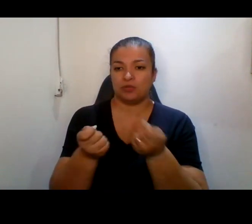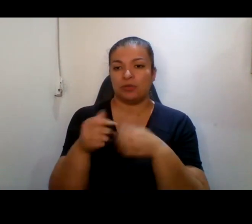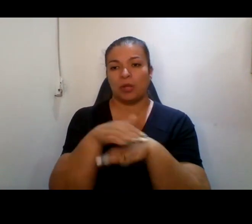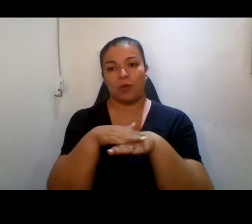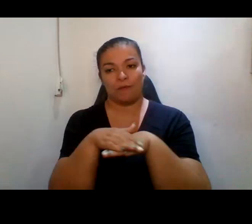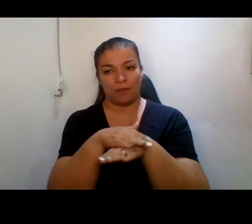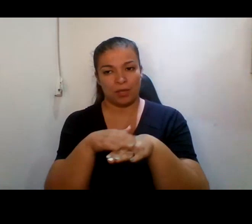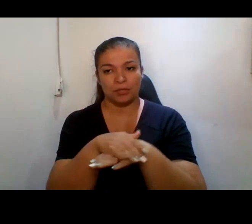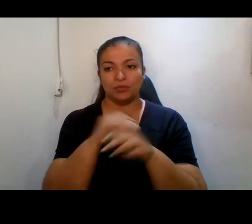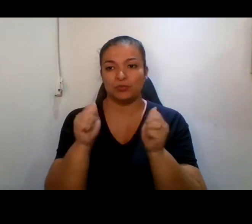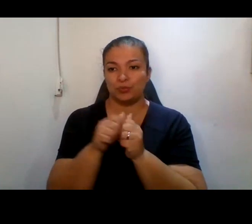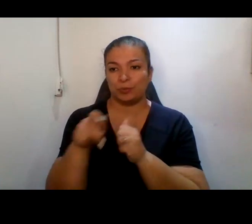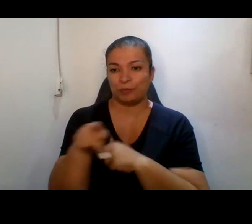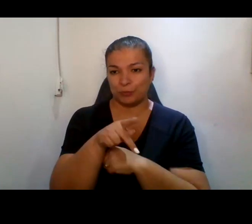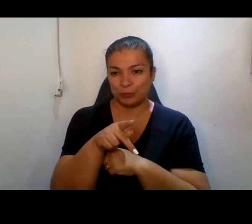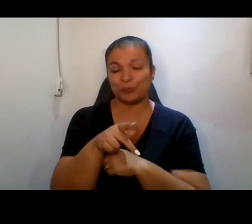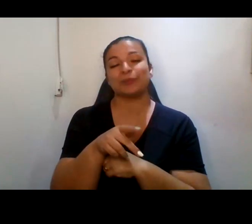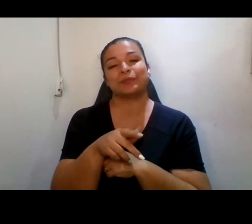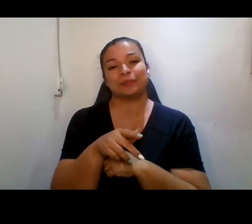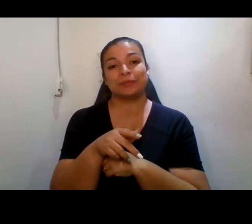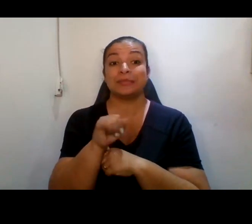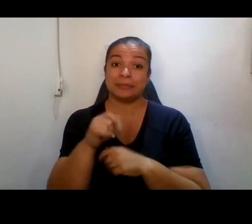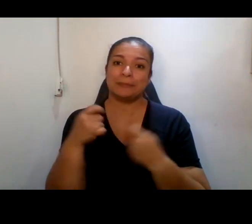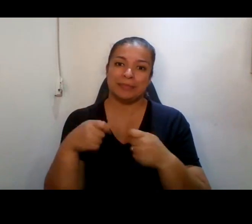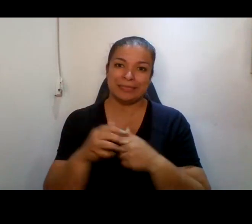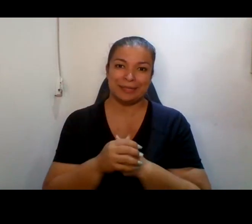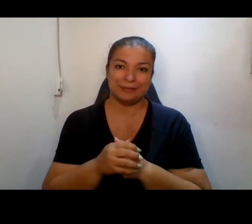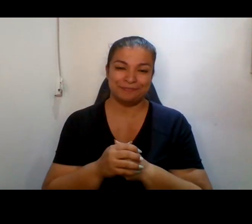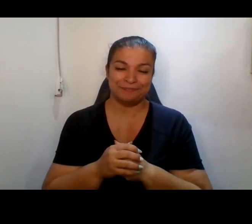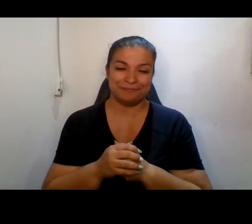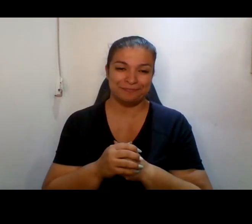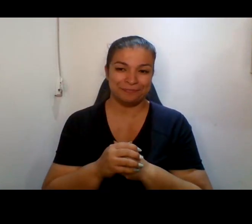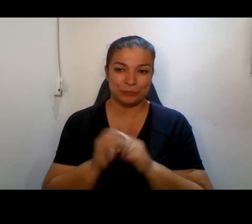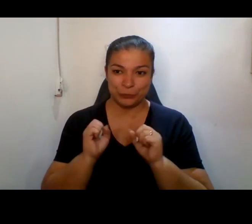professor, se faça necessário, tá bom?